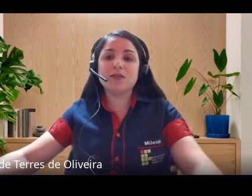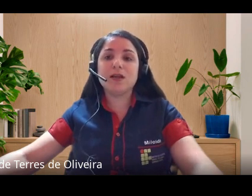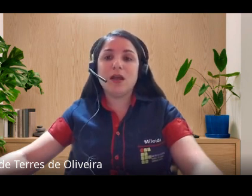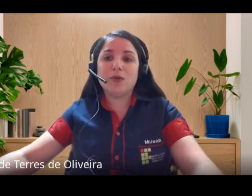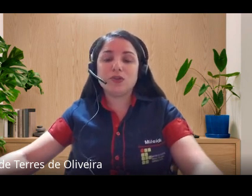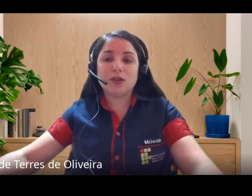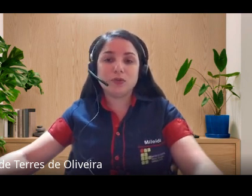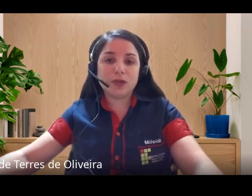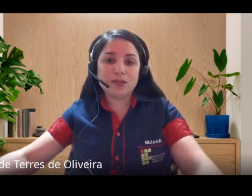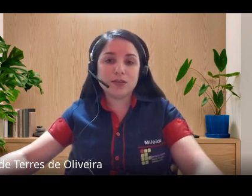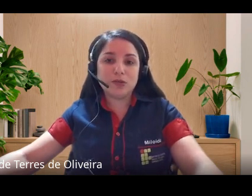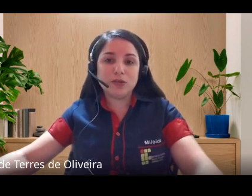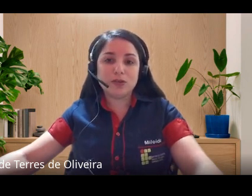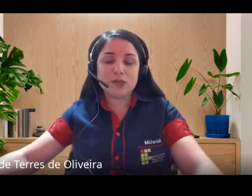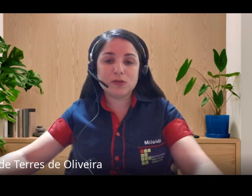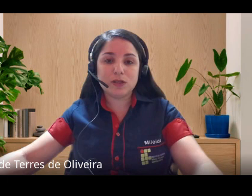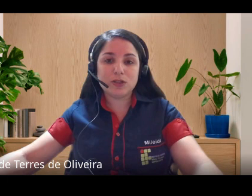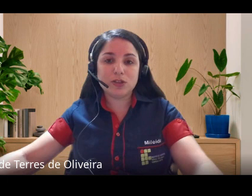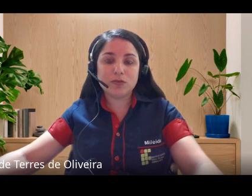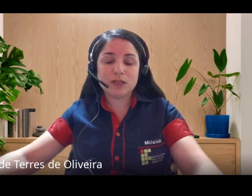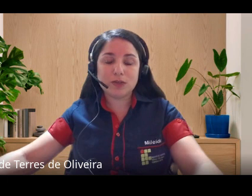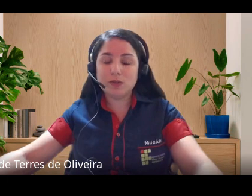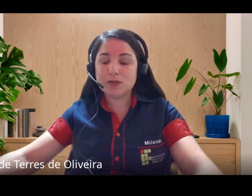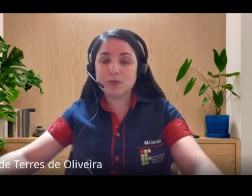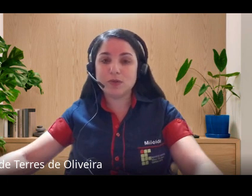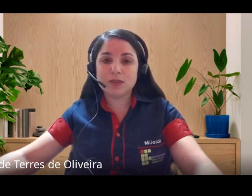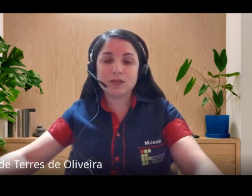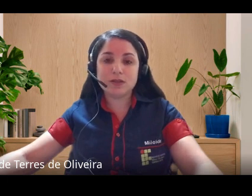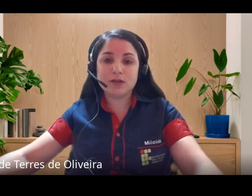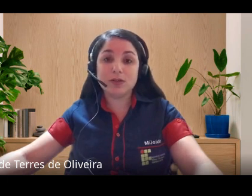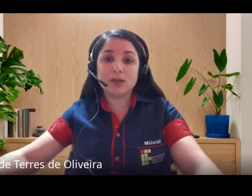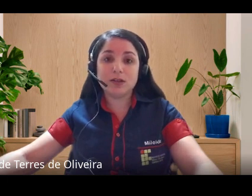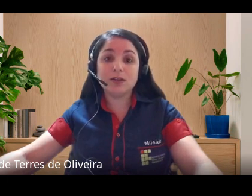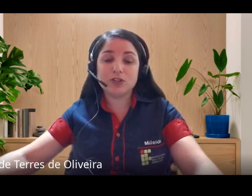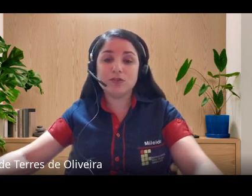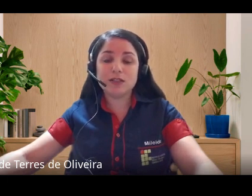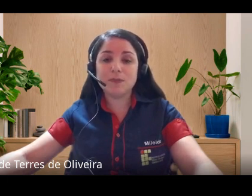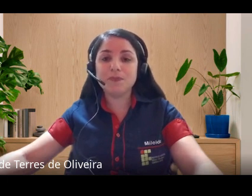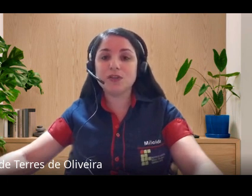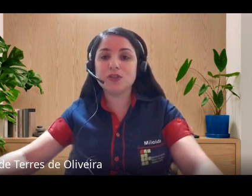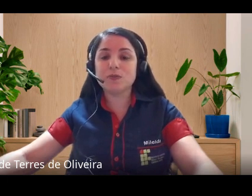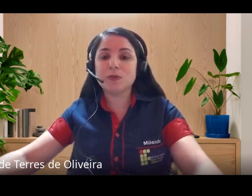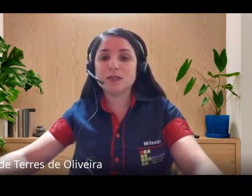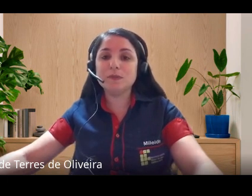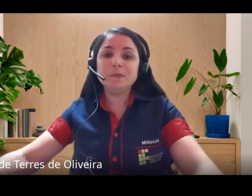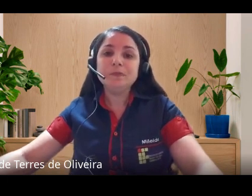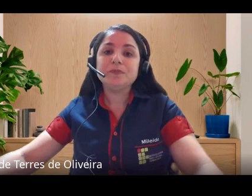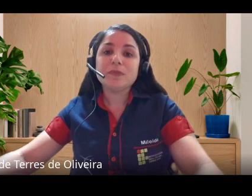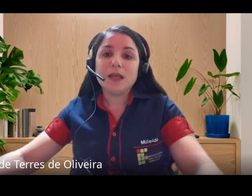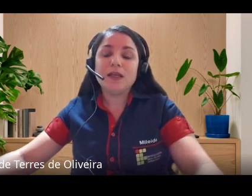vocês. É o questionário com 10 questões, duas alternativas, duas opções tentativas, né, de